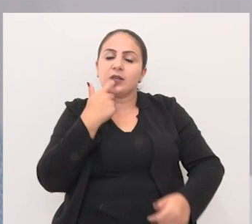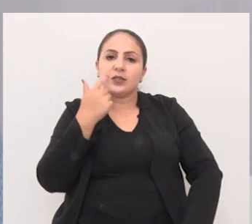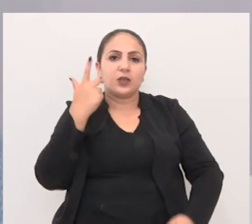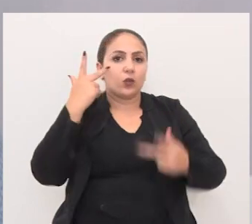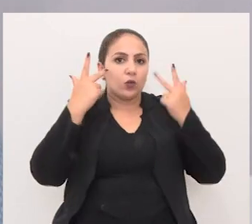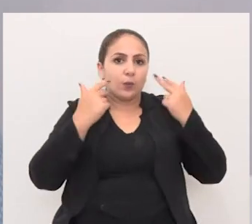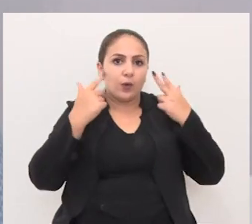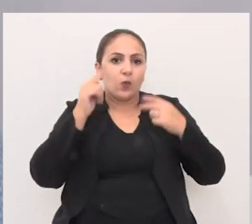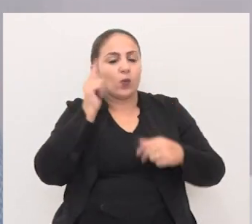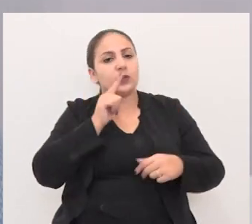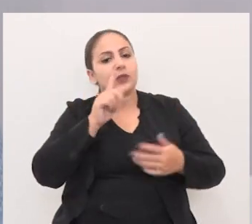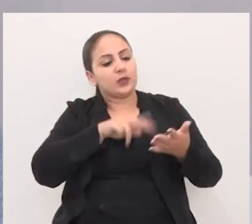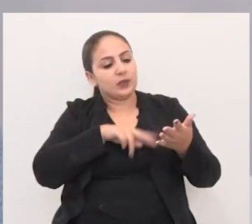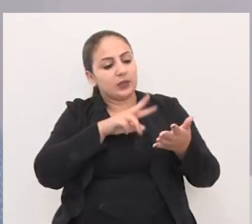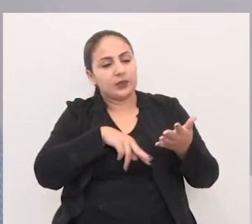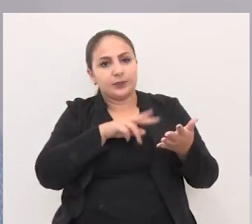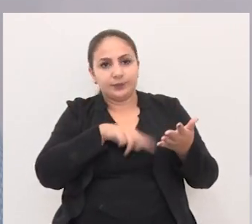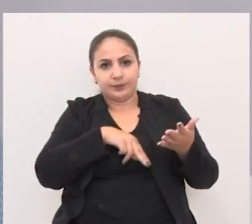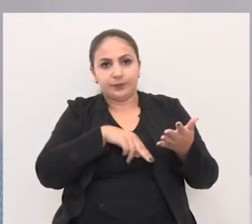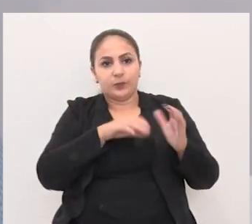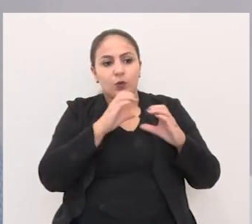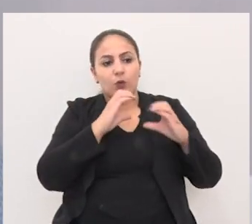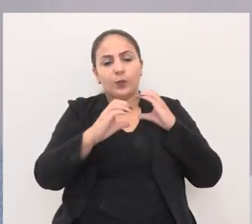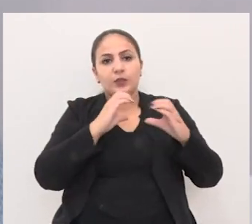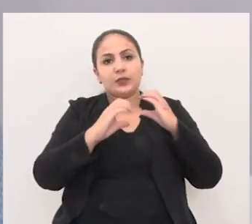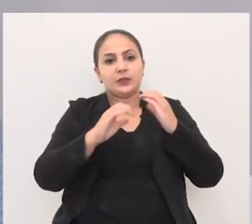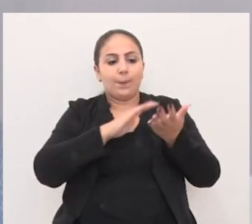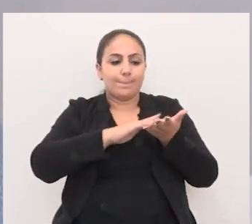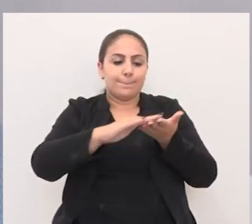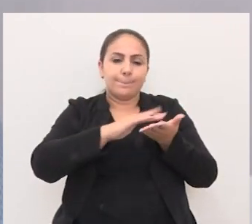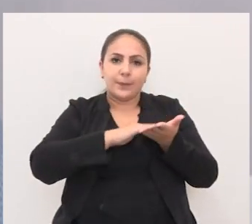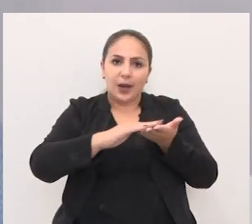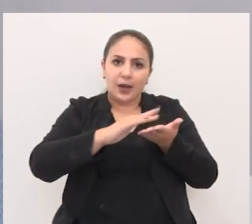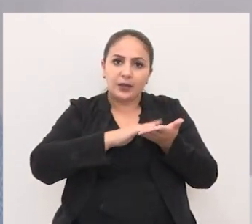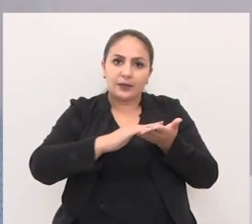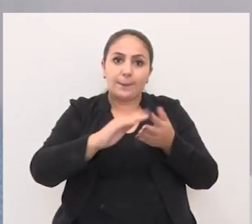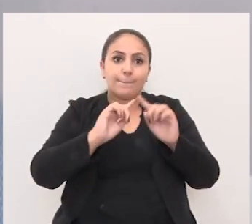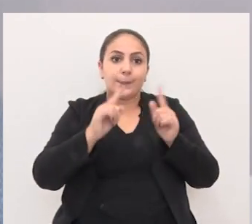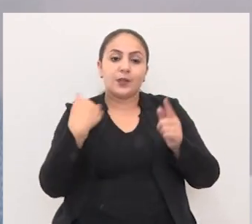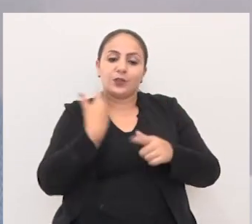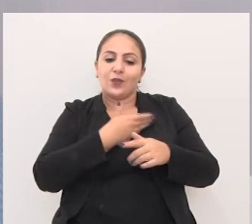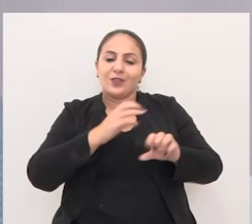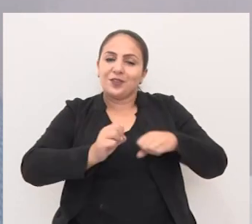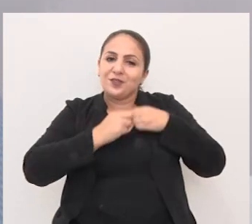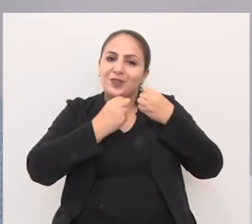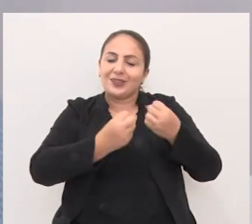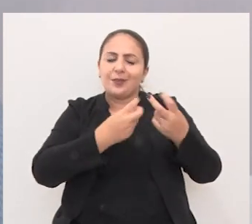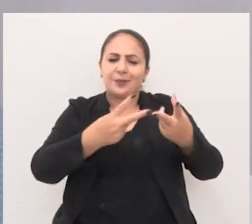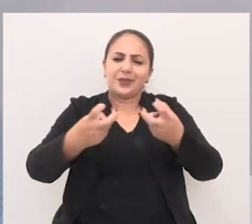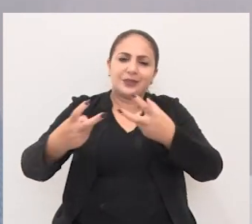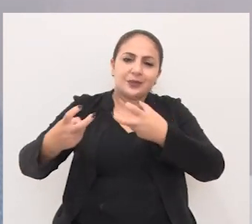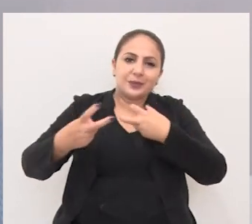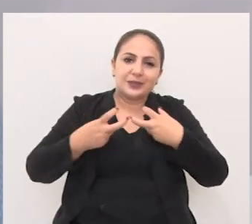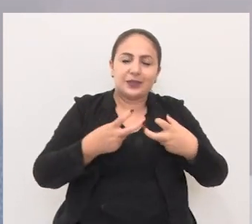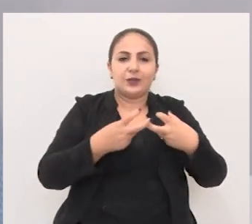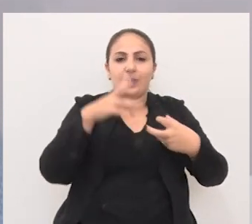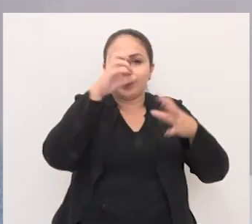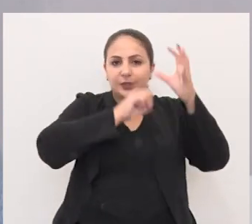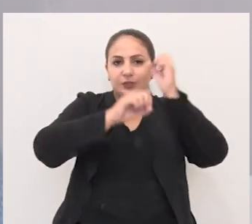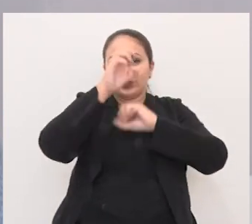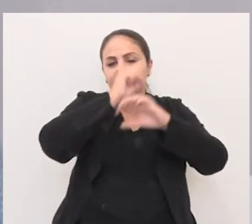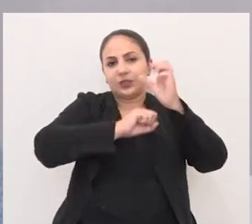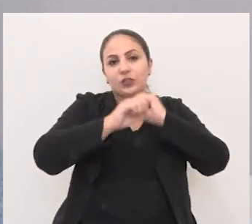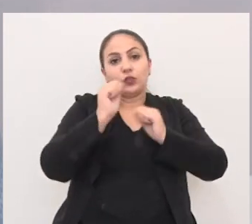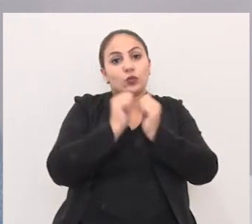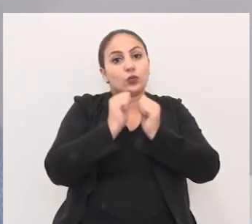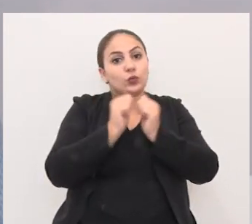normal. Pode ler através da comunicação em braille, mas nós queremos reforçar a percepção dela, reforçar o aprendizado